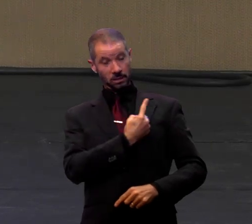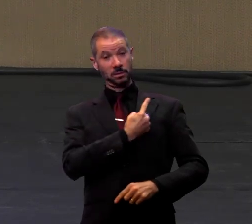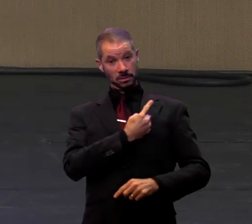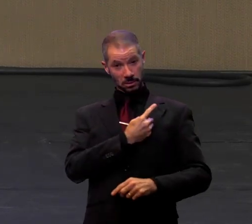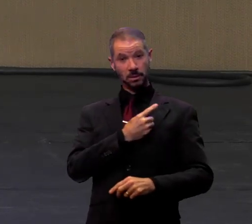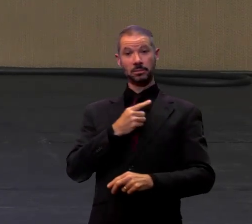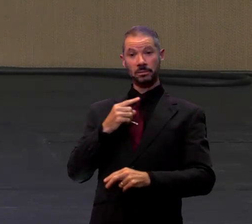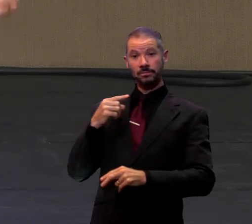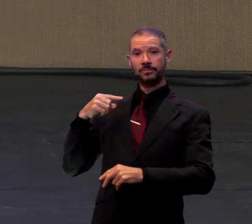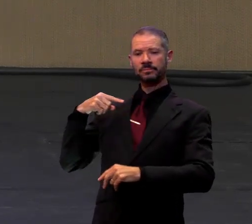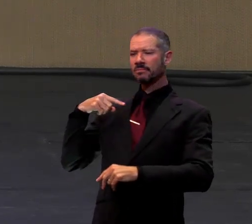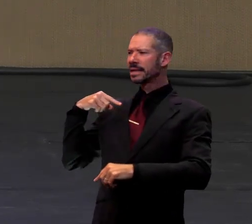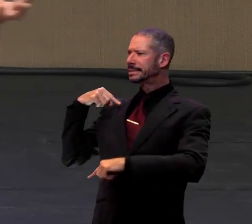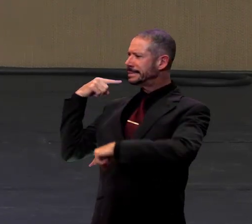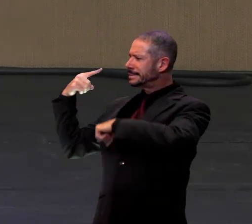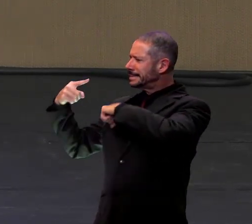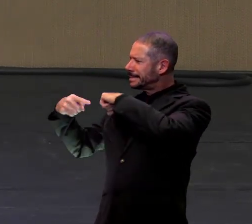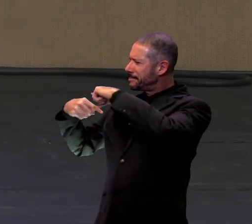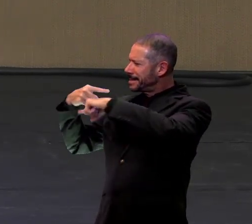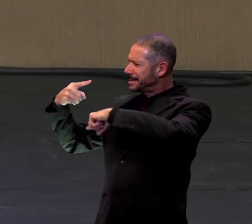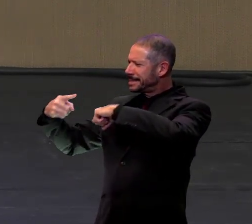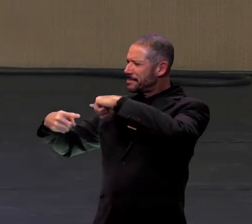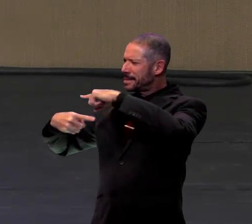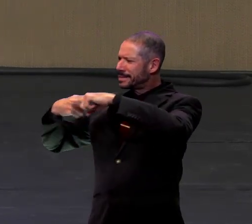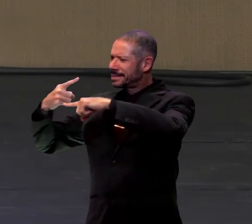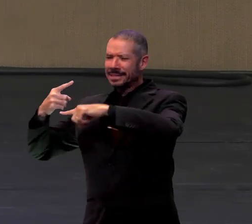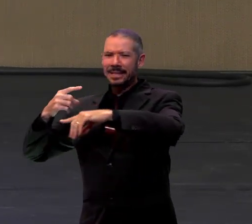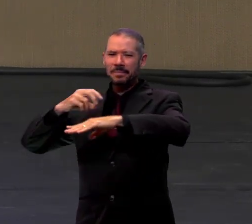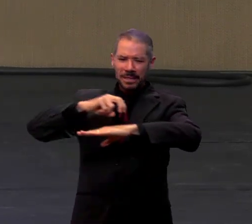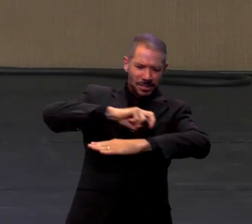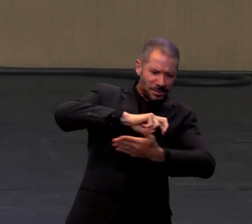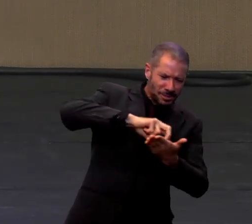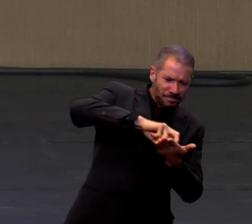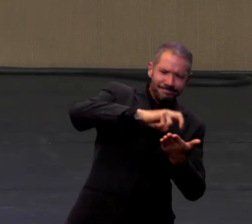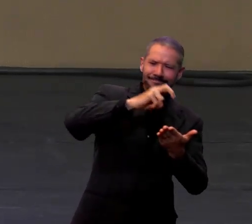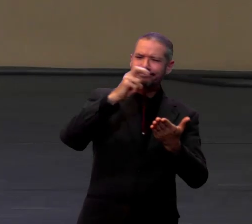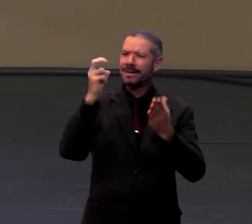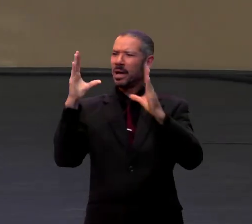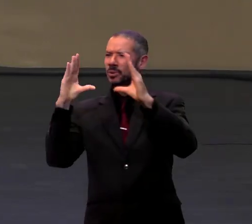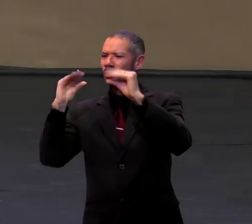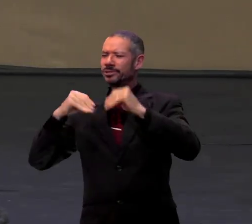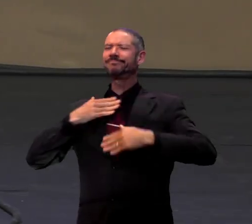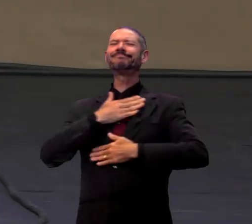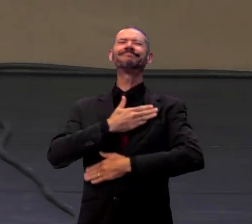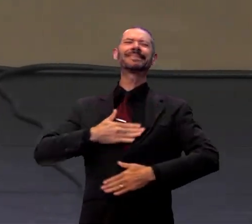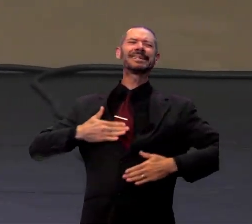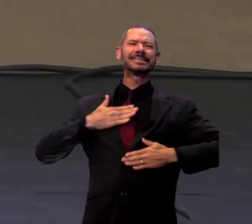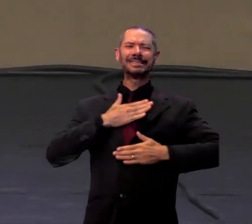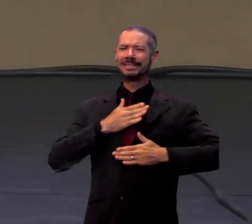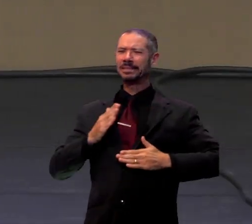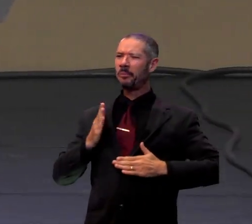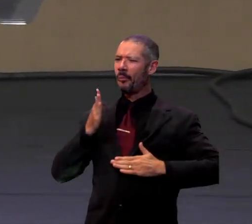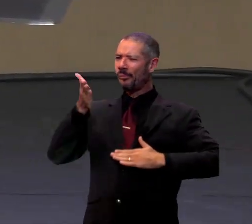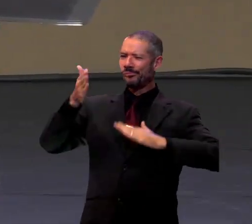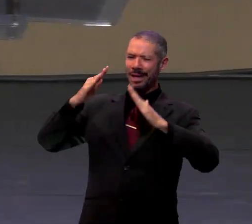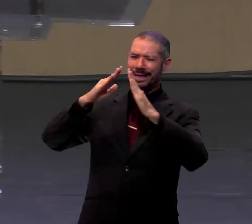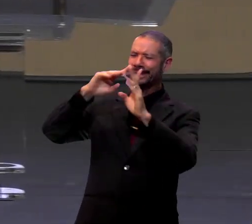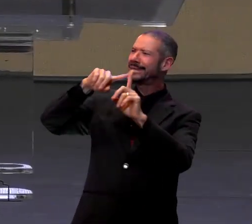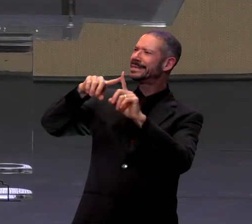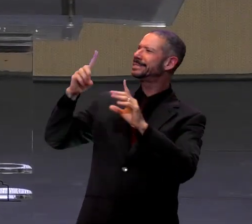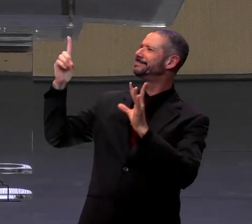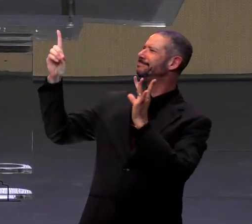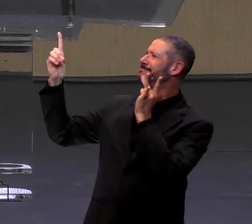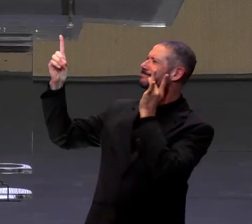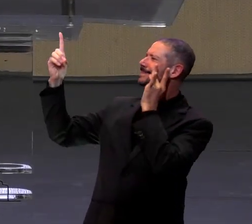foi à casa de Deus, manhã e noite, porque o prazer do coração era estar na presença de Deus. E deixa eu te